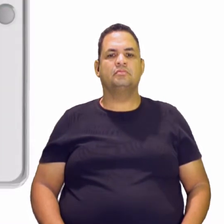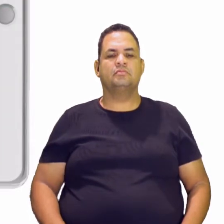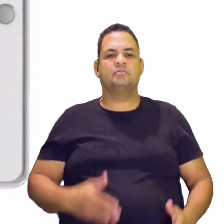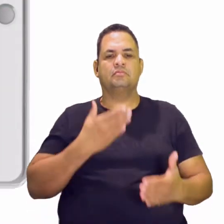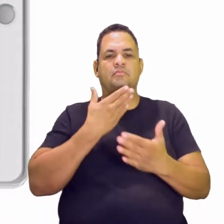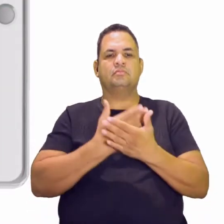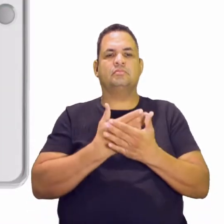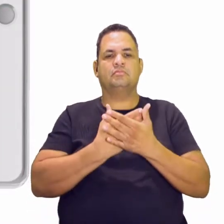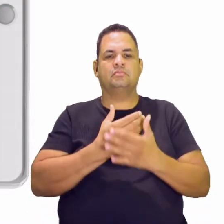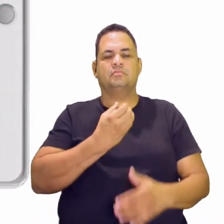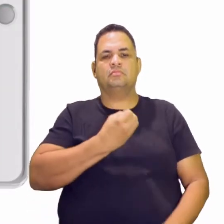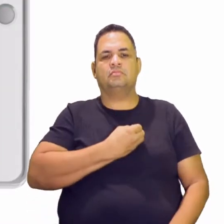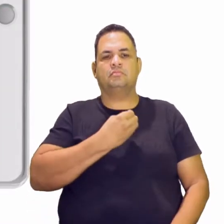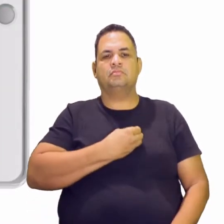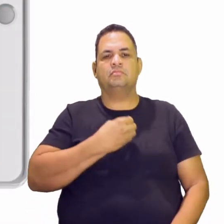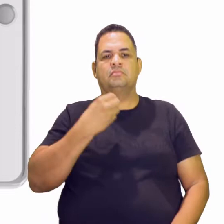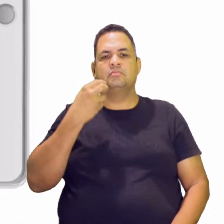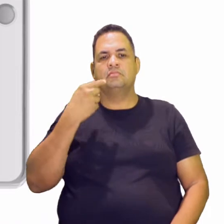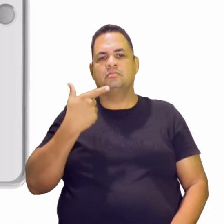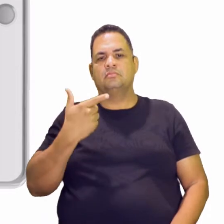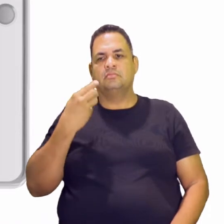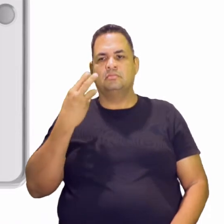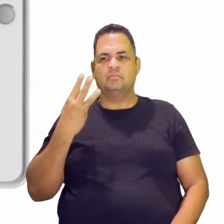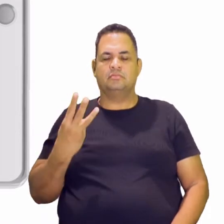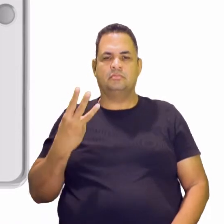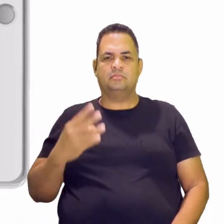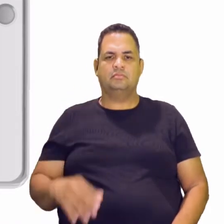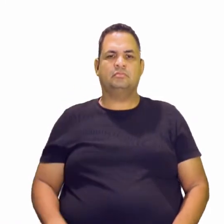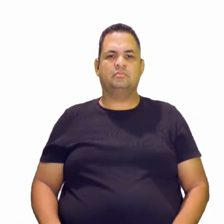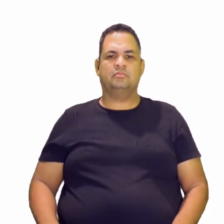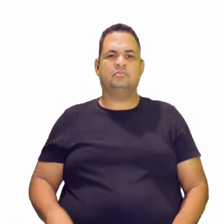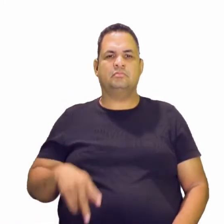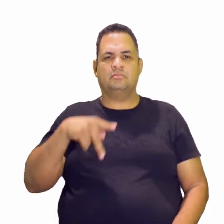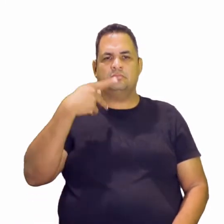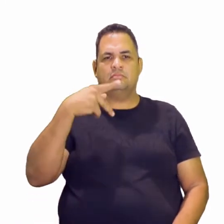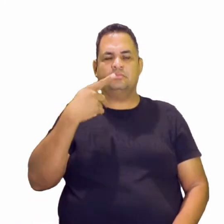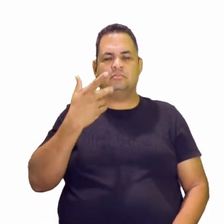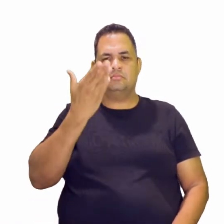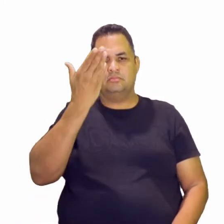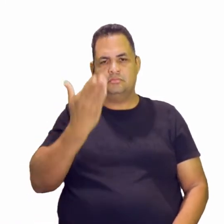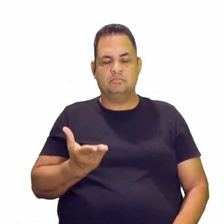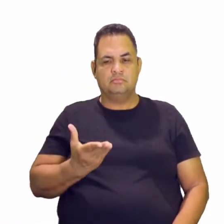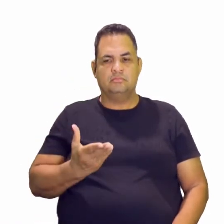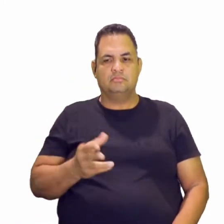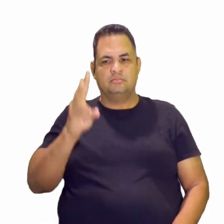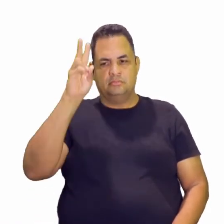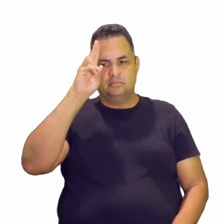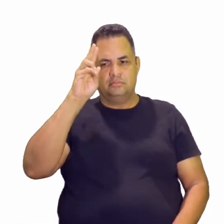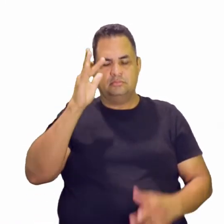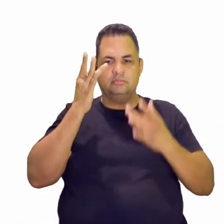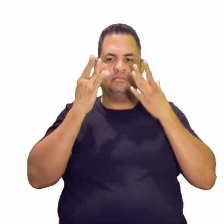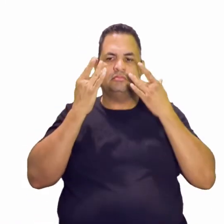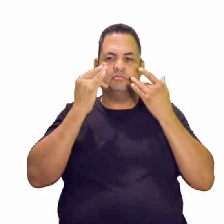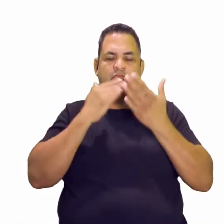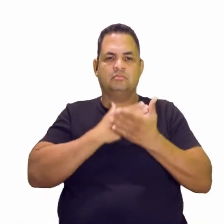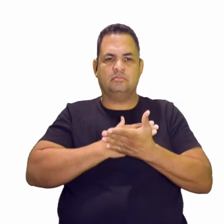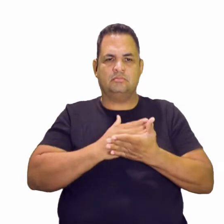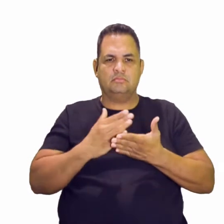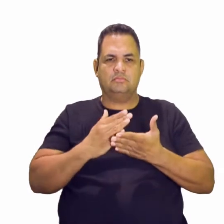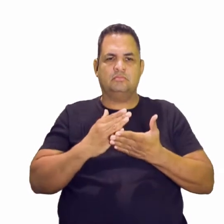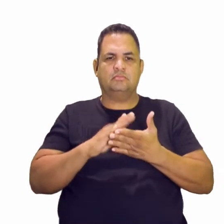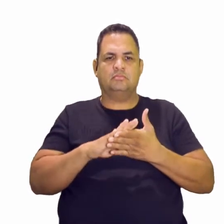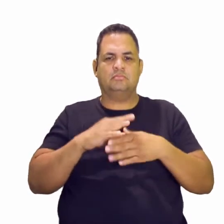Aula 23, História do Teatro. Então, falamos aí um pouquinho da história do teatro a partir